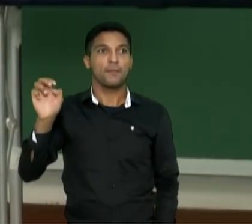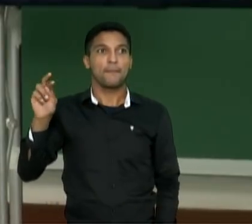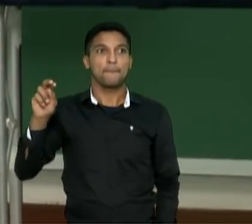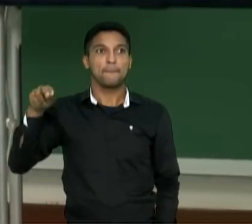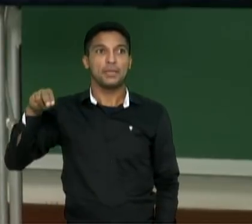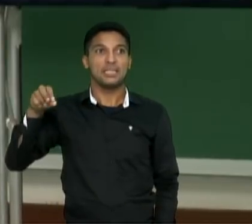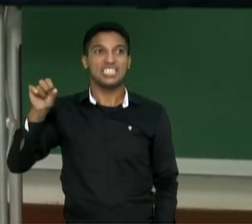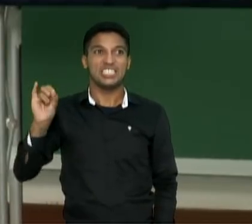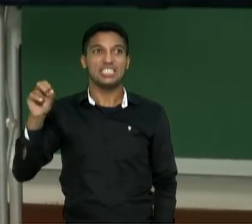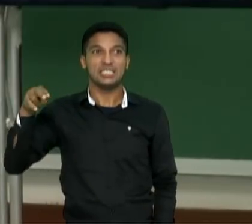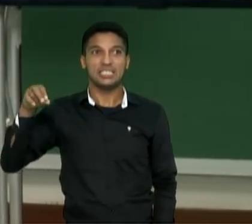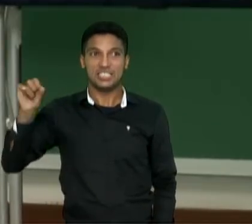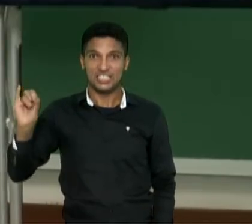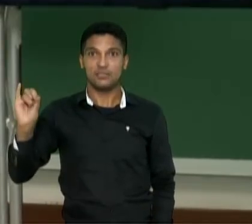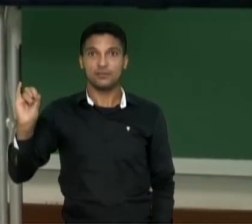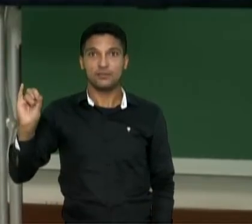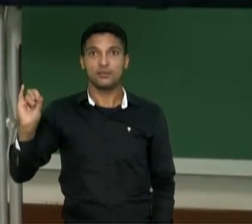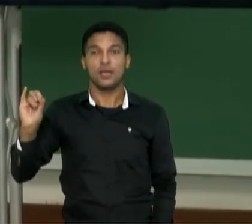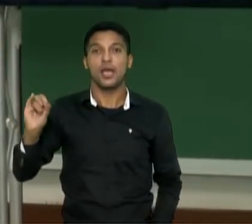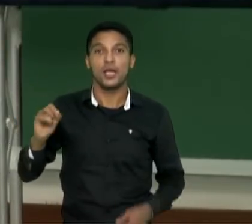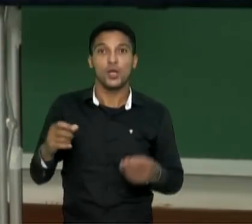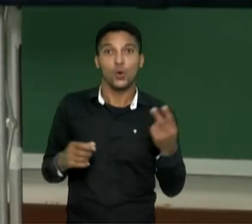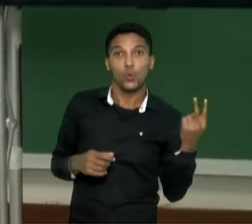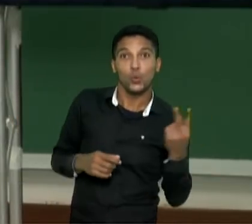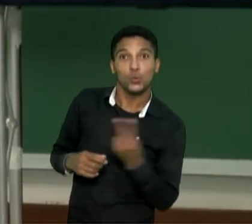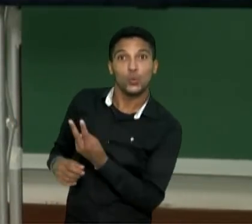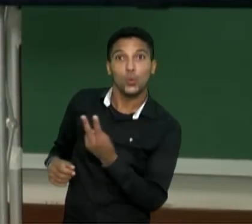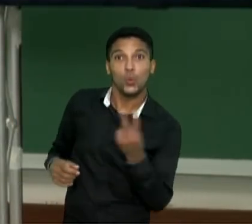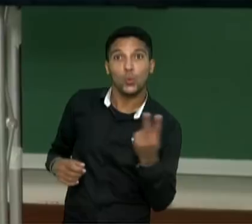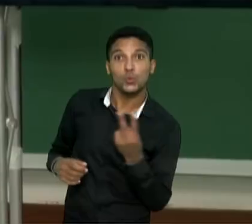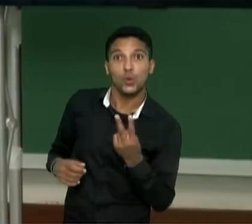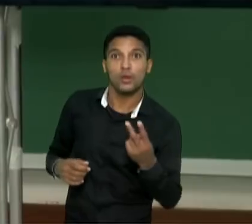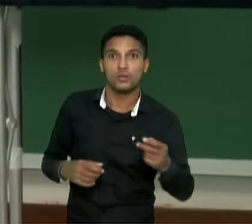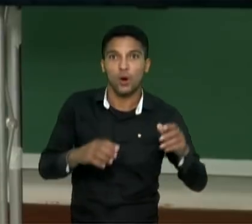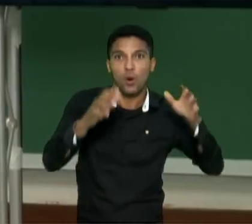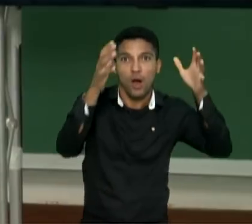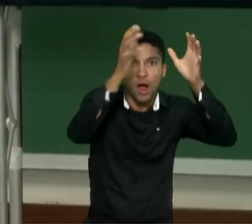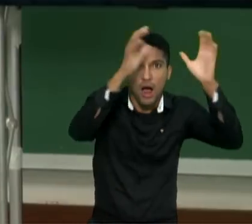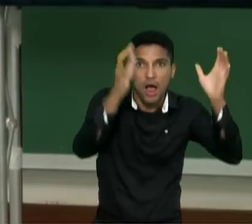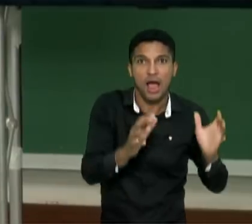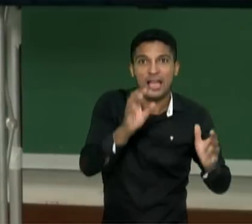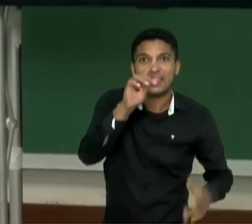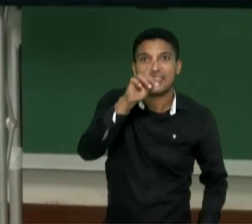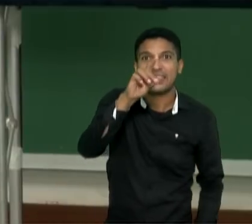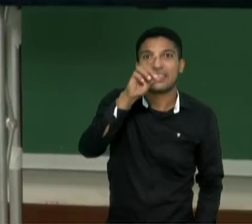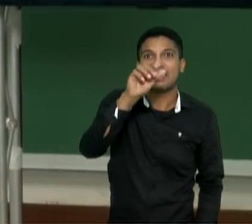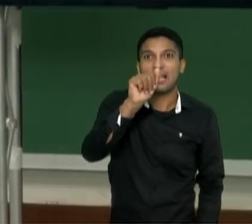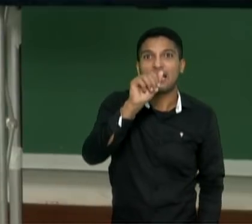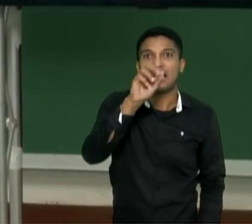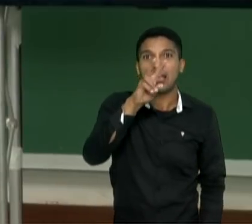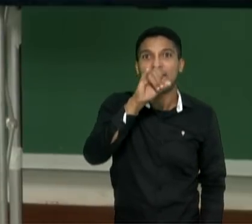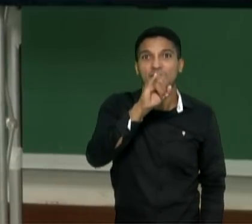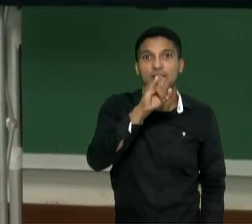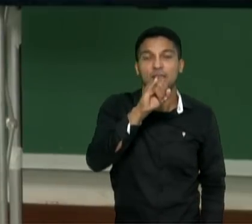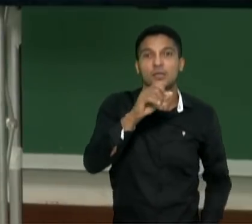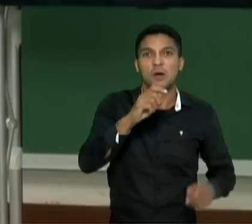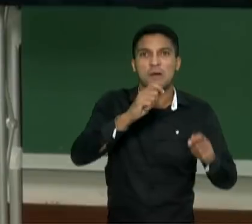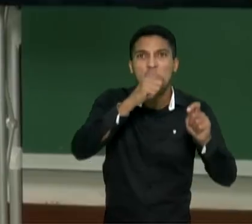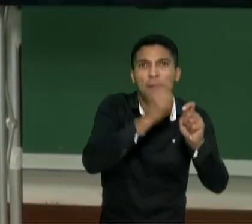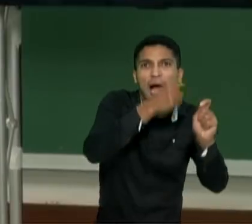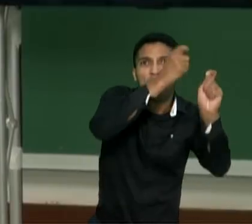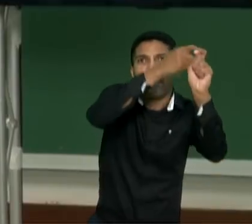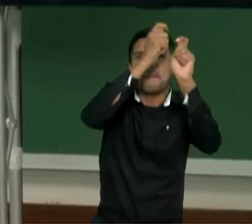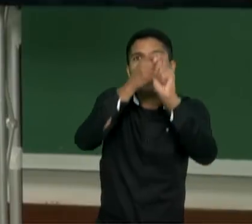do Neoclassicismo, questões que a gente vai aprender nas próximas aulas. A repetição de temas